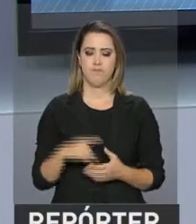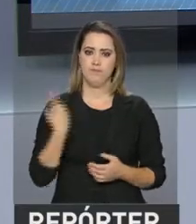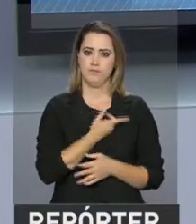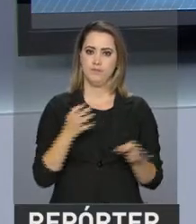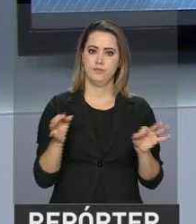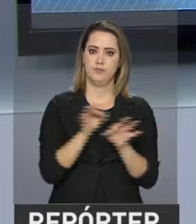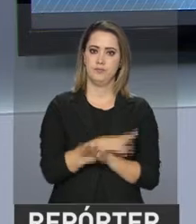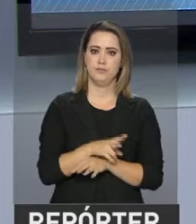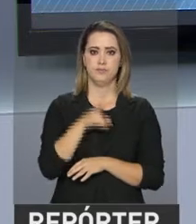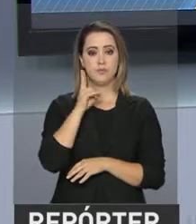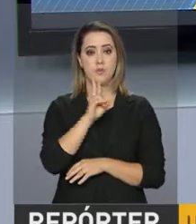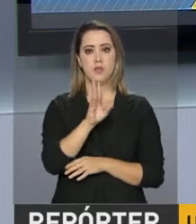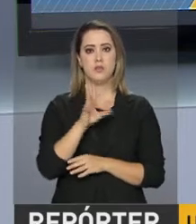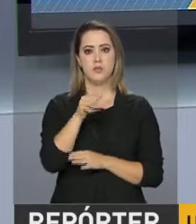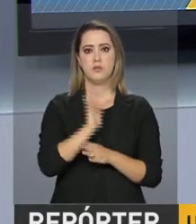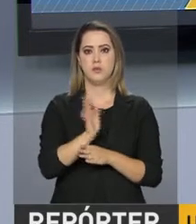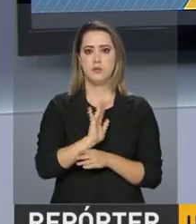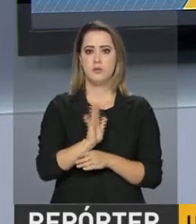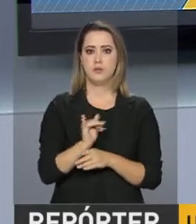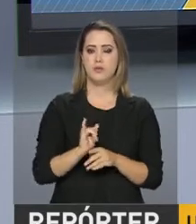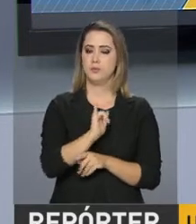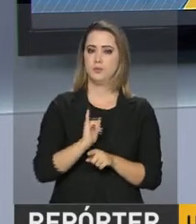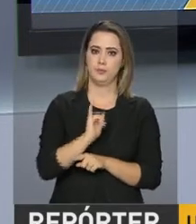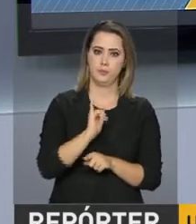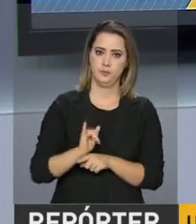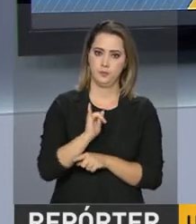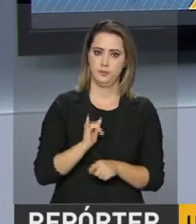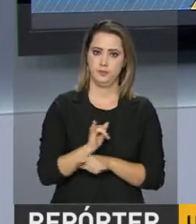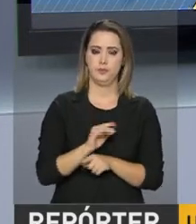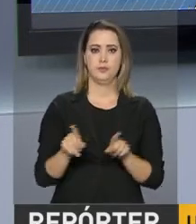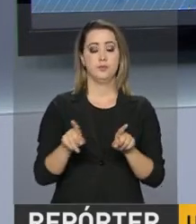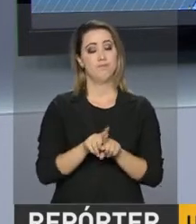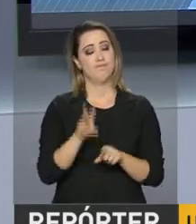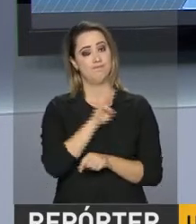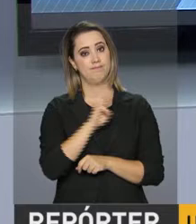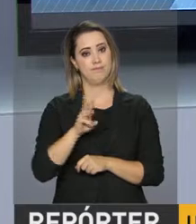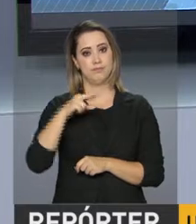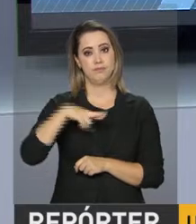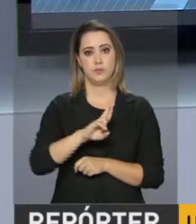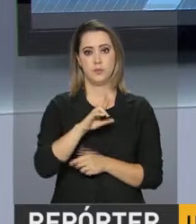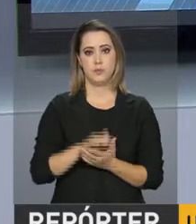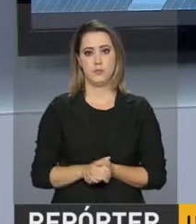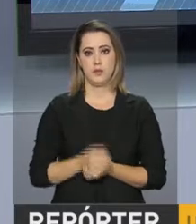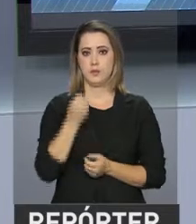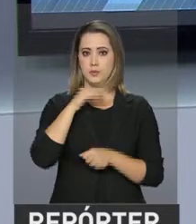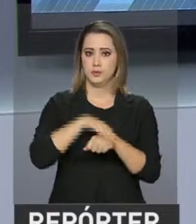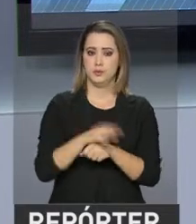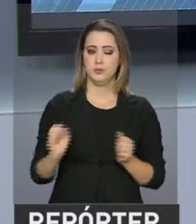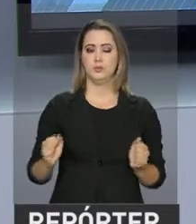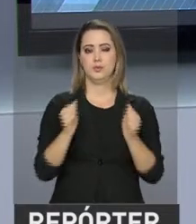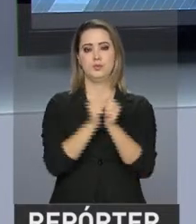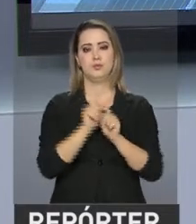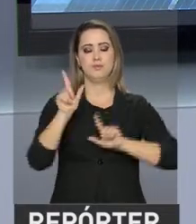termina aqui você confere todas as reportagens em nosso canal no youtube ou no site da nbr uma boa noite pra